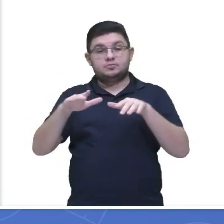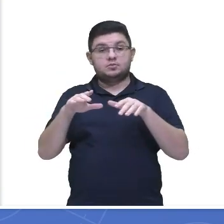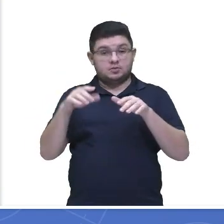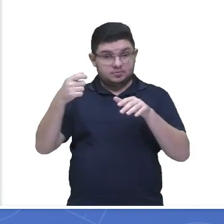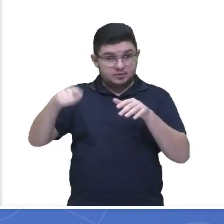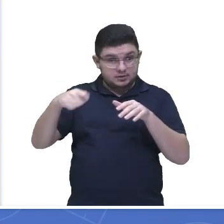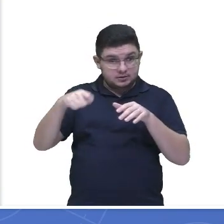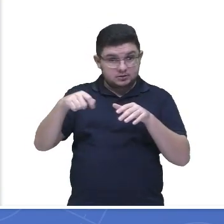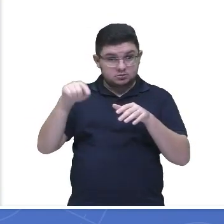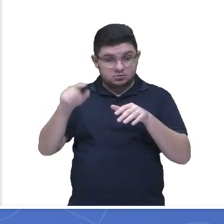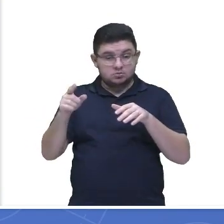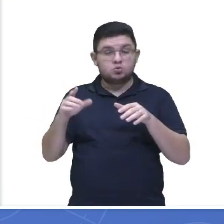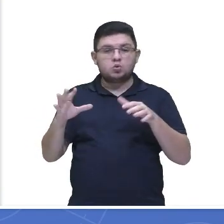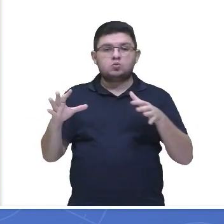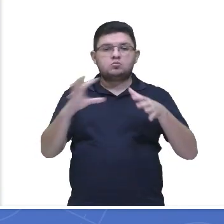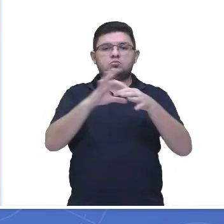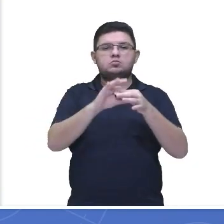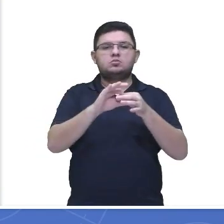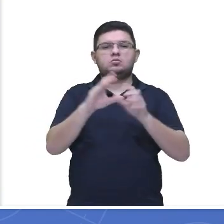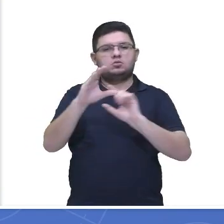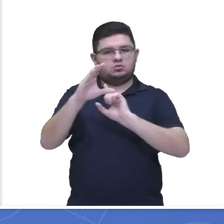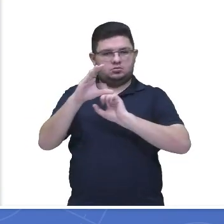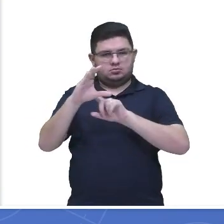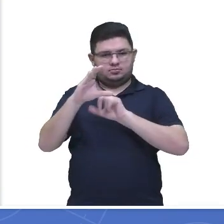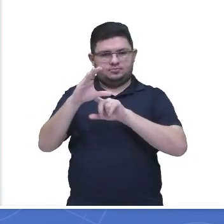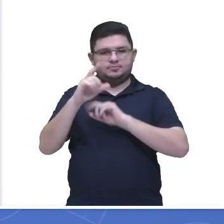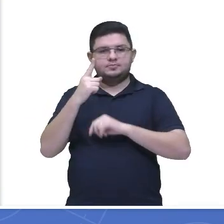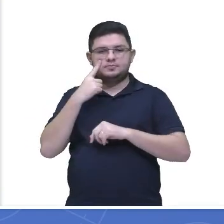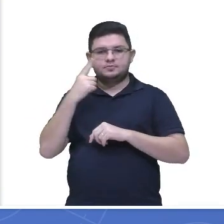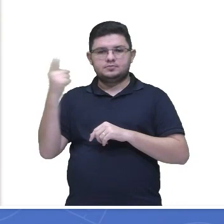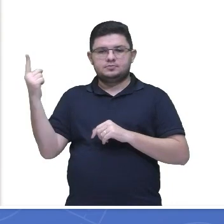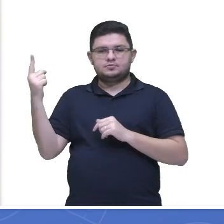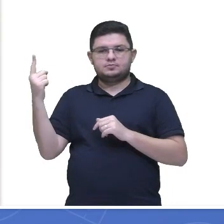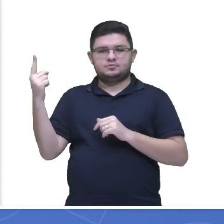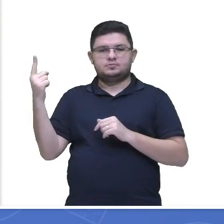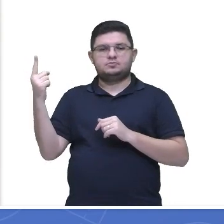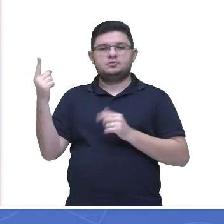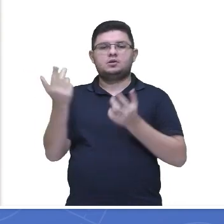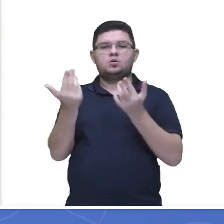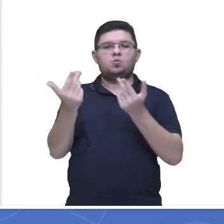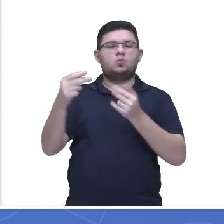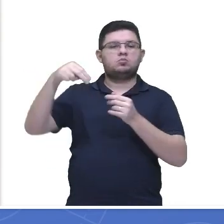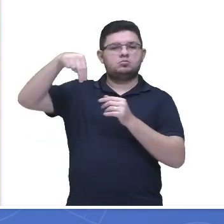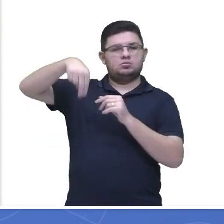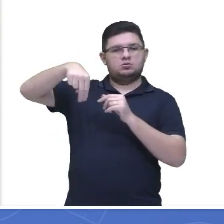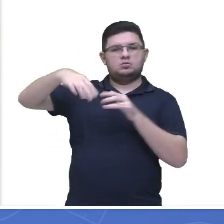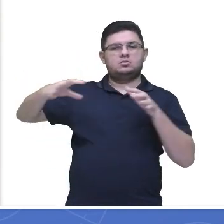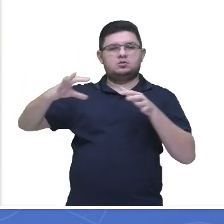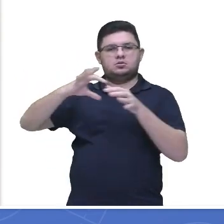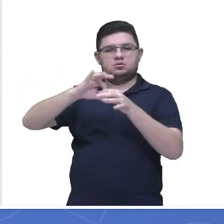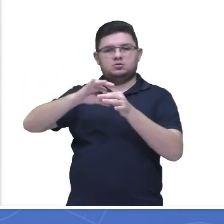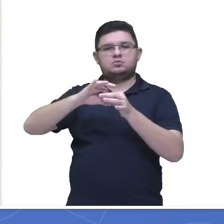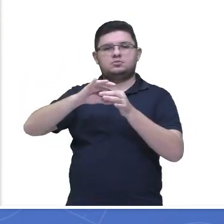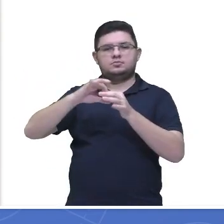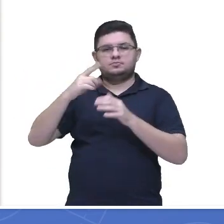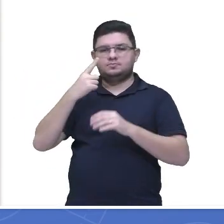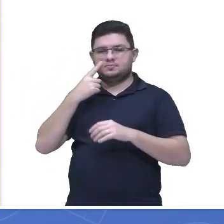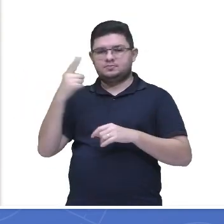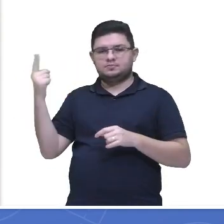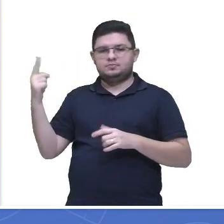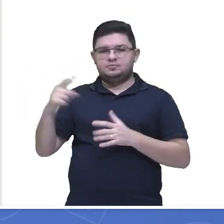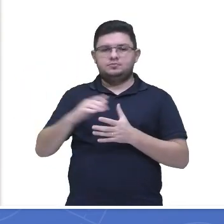composto heterocíclico quando ele tem um heteroátomo na cadeia